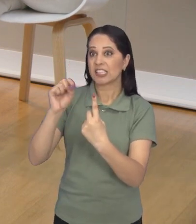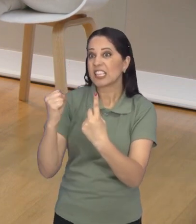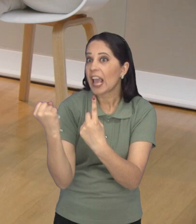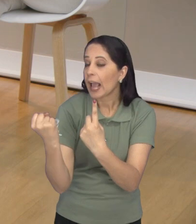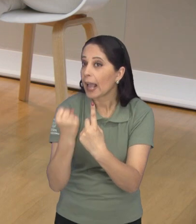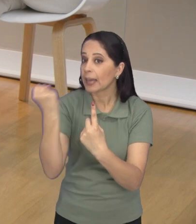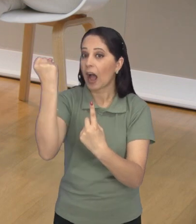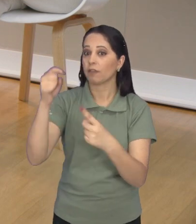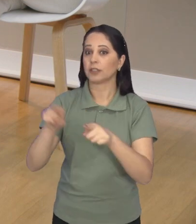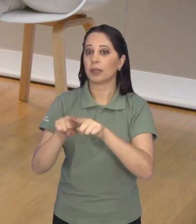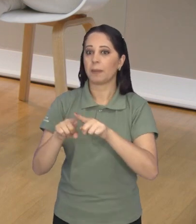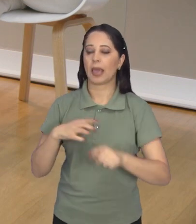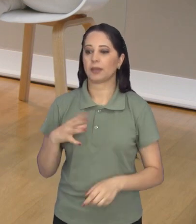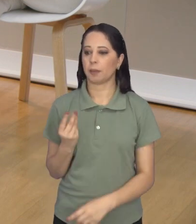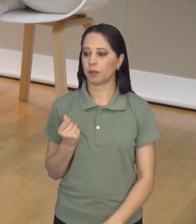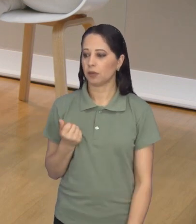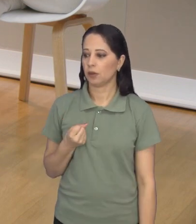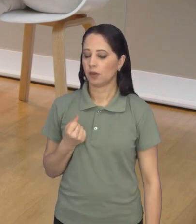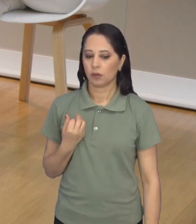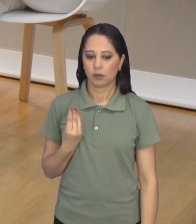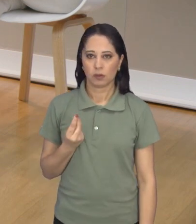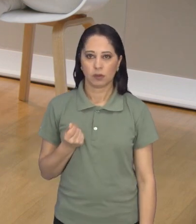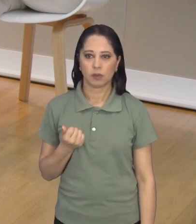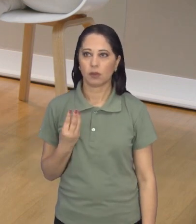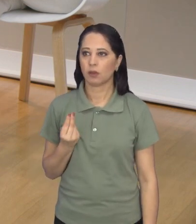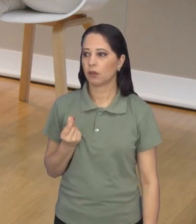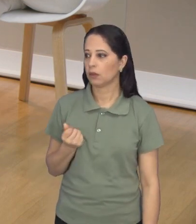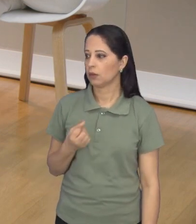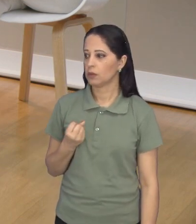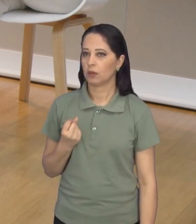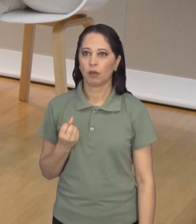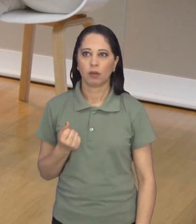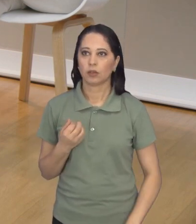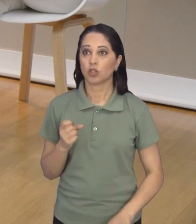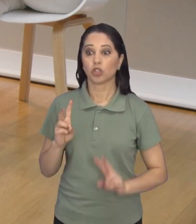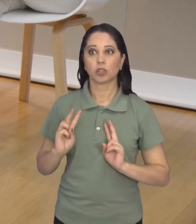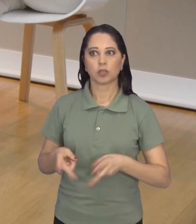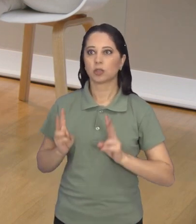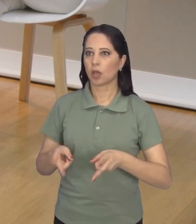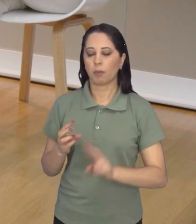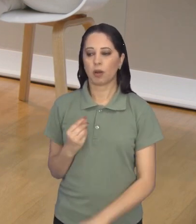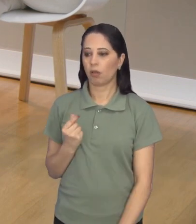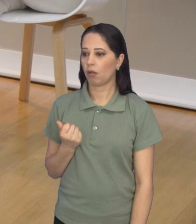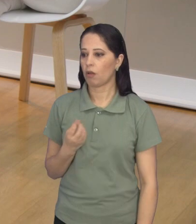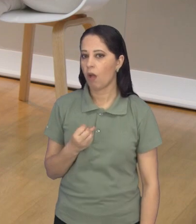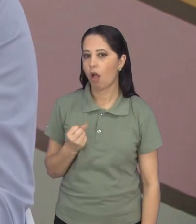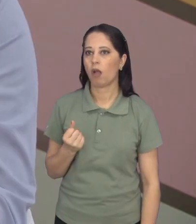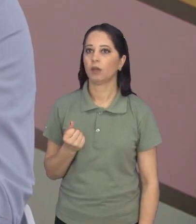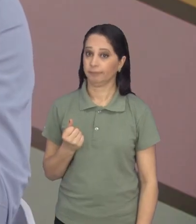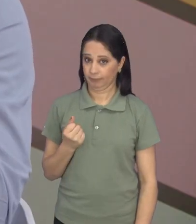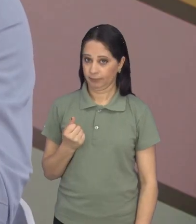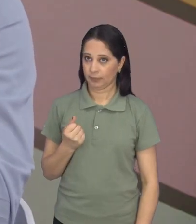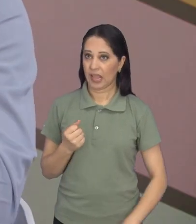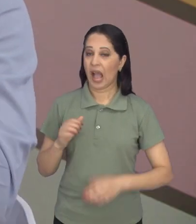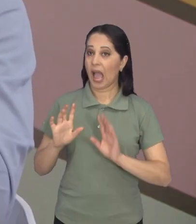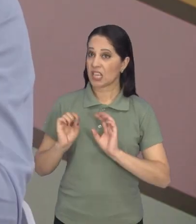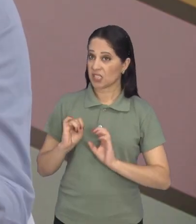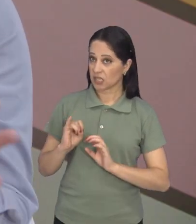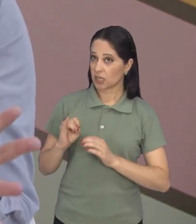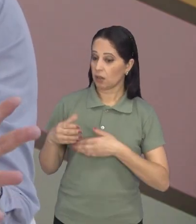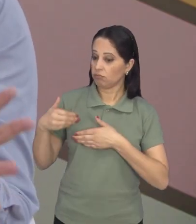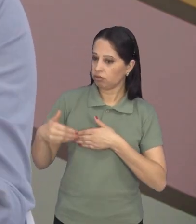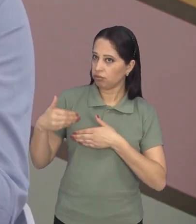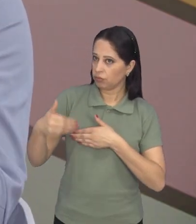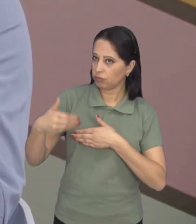um tipo muito específico de tique. Ele enrola a mão. Ele só enrola a mão. E não tem mais nada. Bom, isso também, a